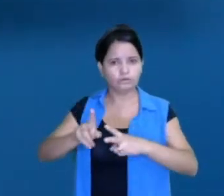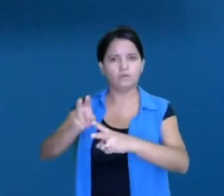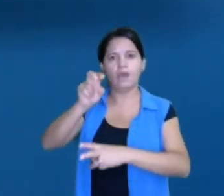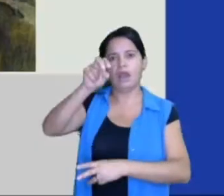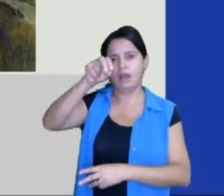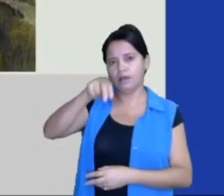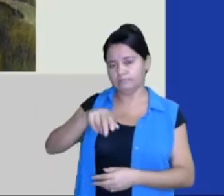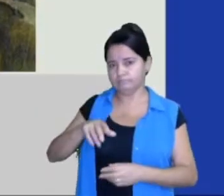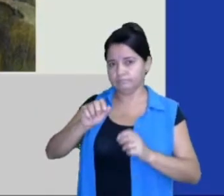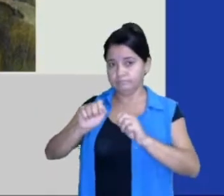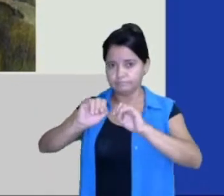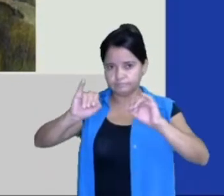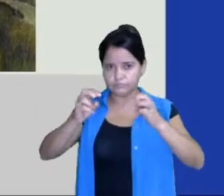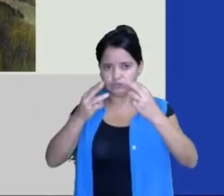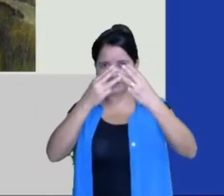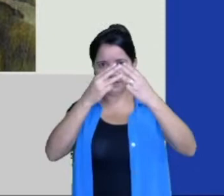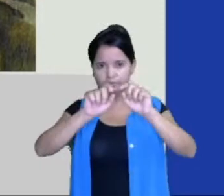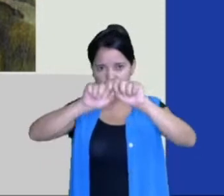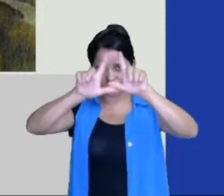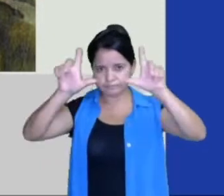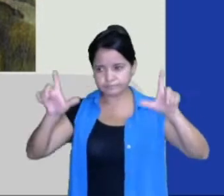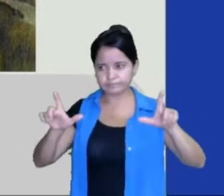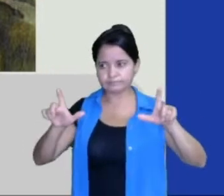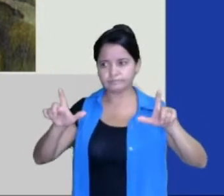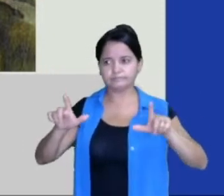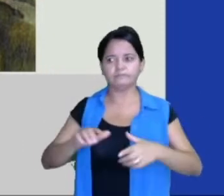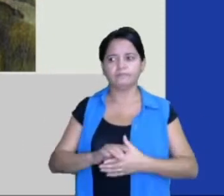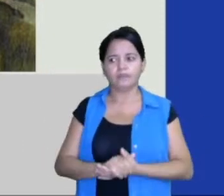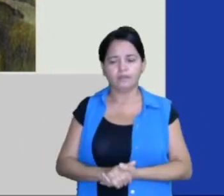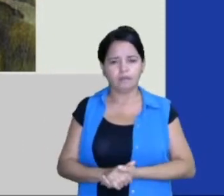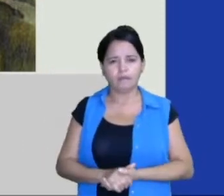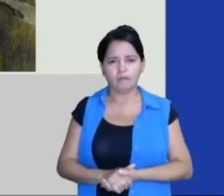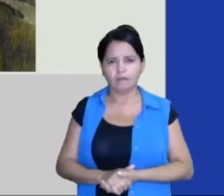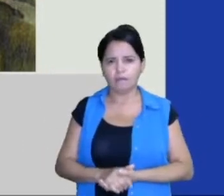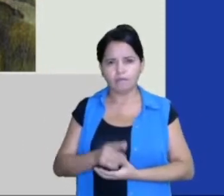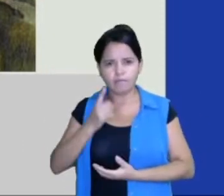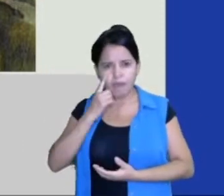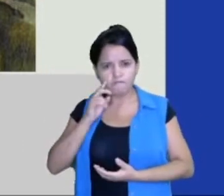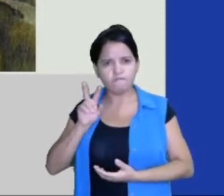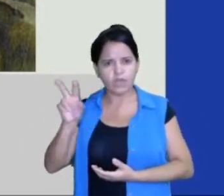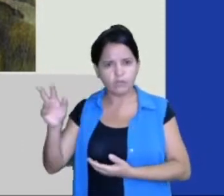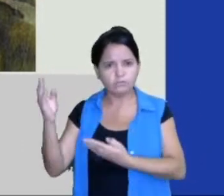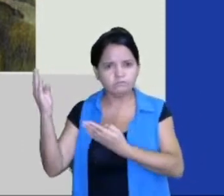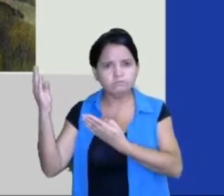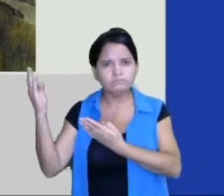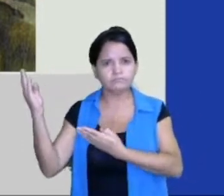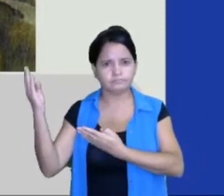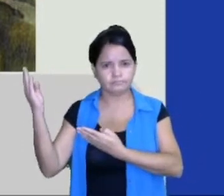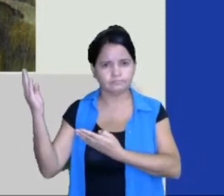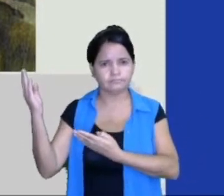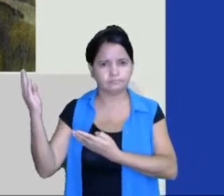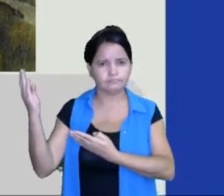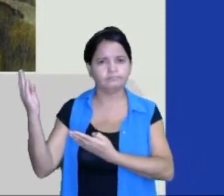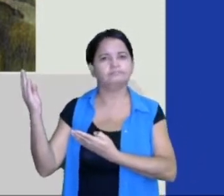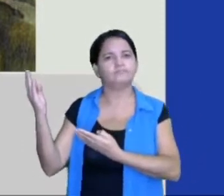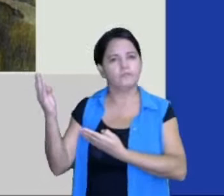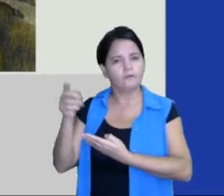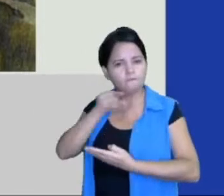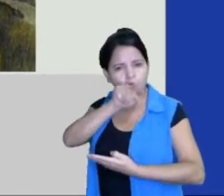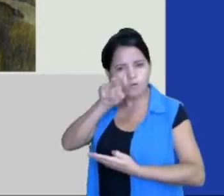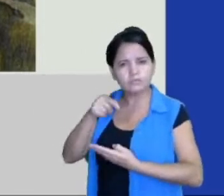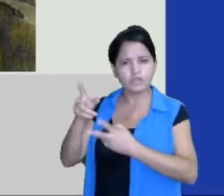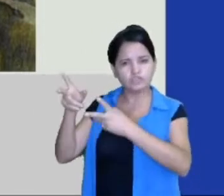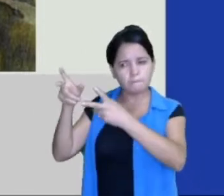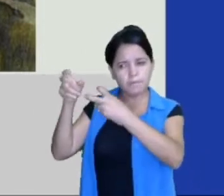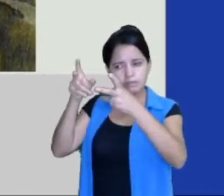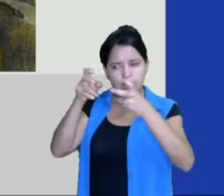tela, produção. Veja aí, pessoal, servidão na Rússia, né? Podemos observar